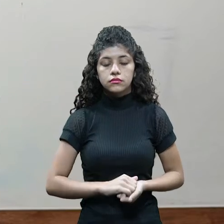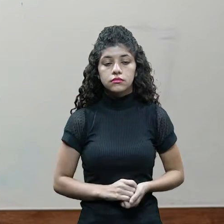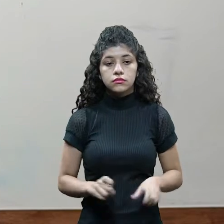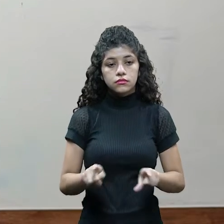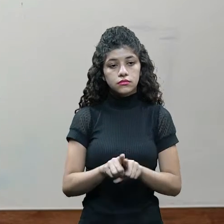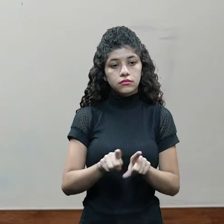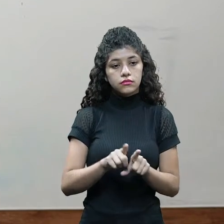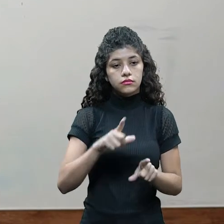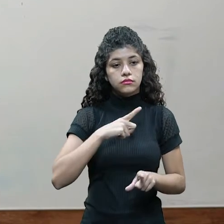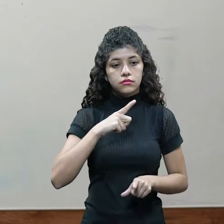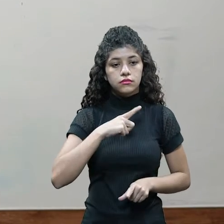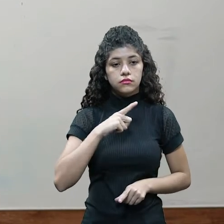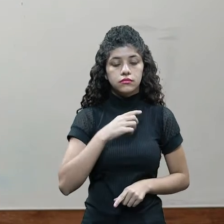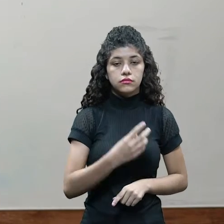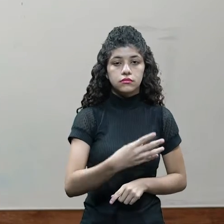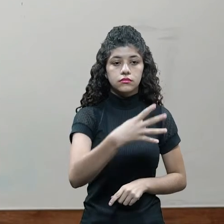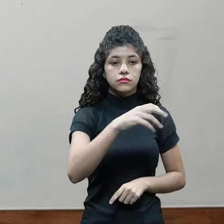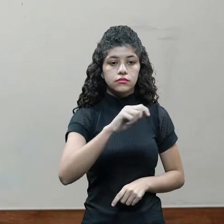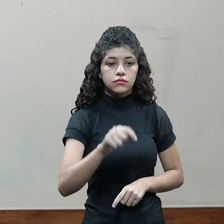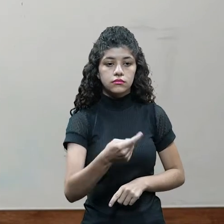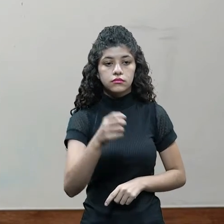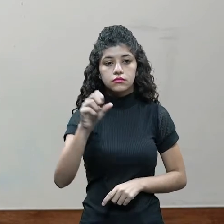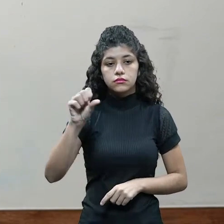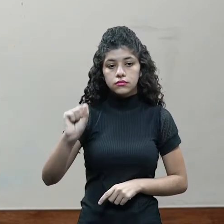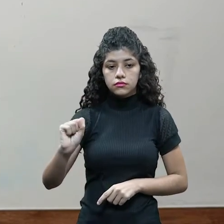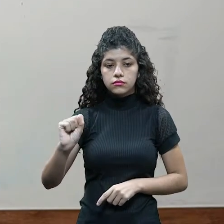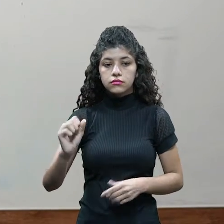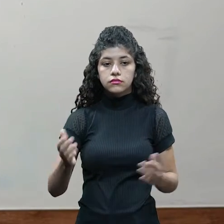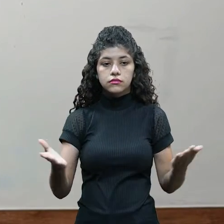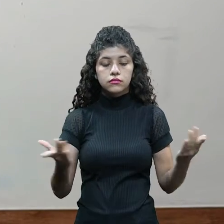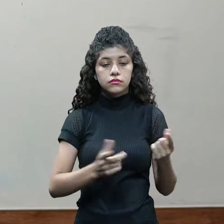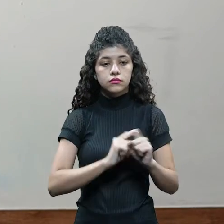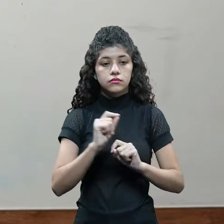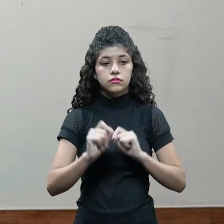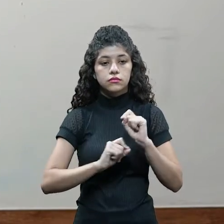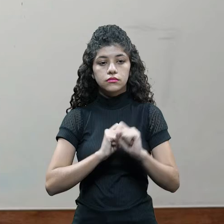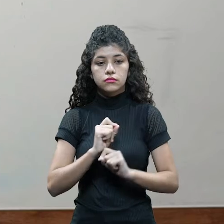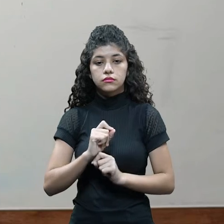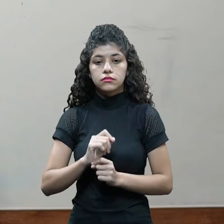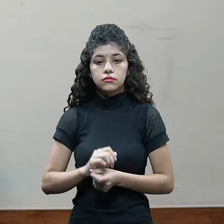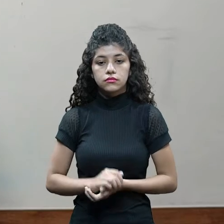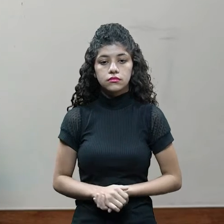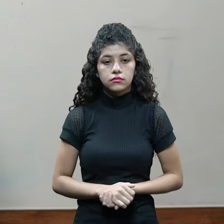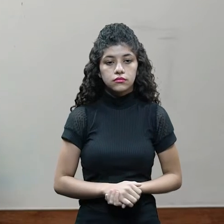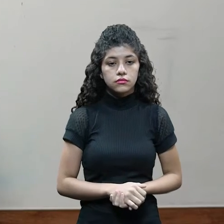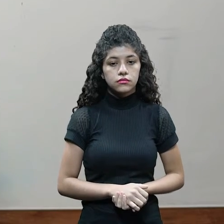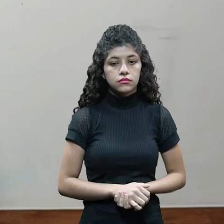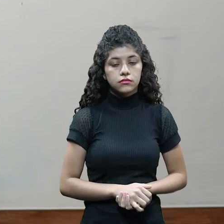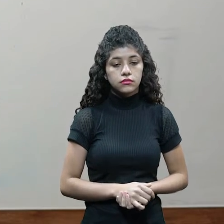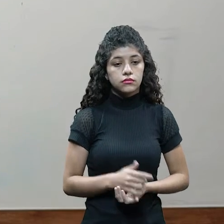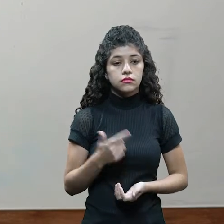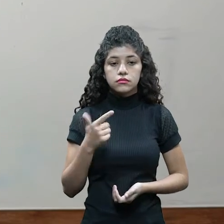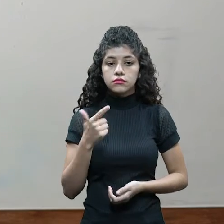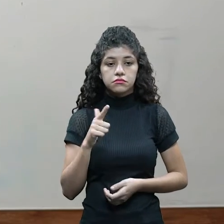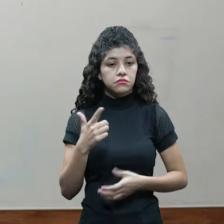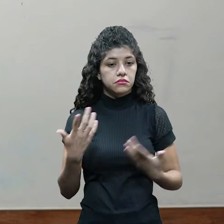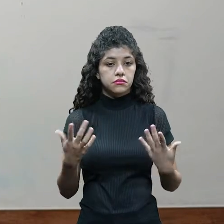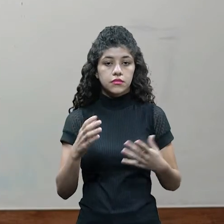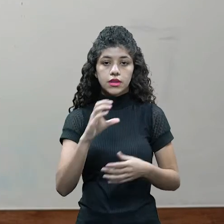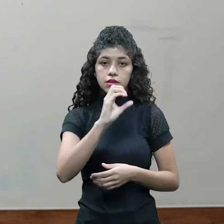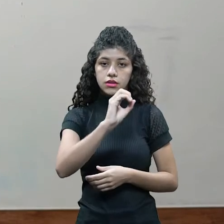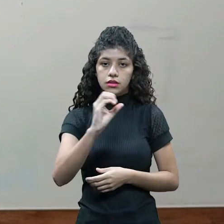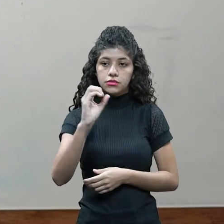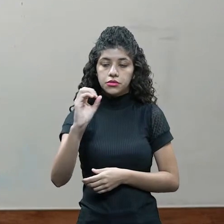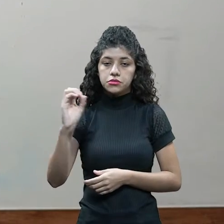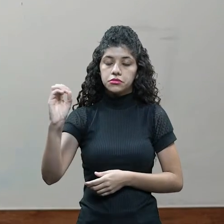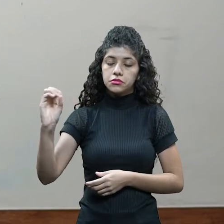ó, no hectograma. O 8 na casinha do lado. Agora o meu destino, decigrama. Eu não tenho número. O que eu vou fazer? Eu